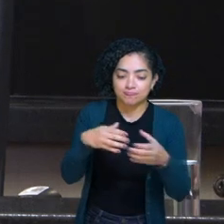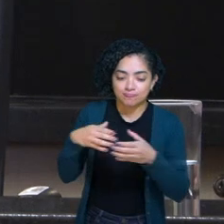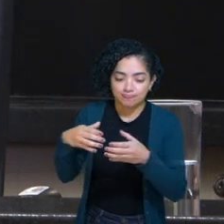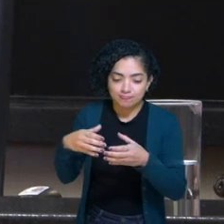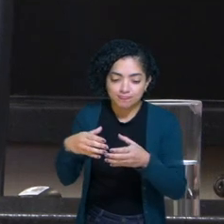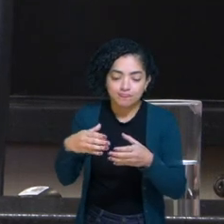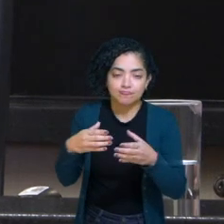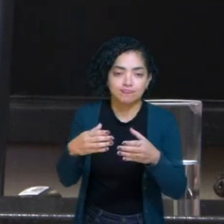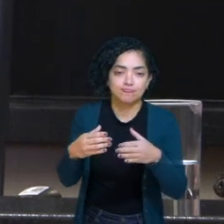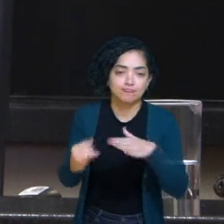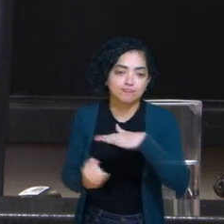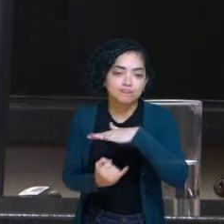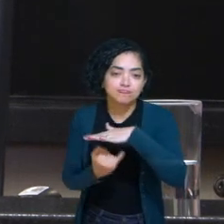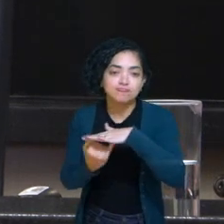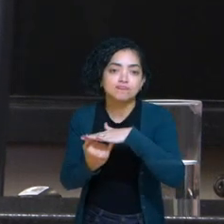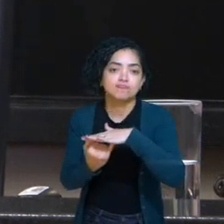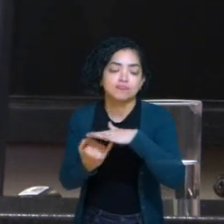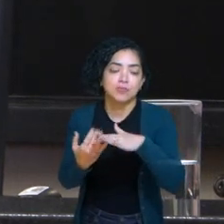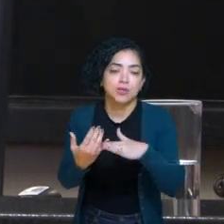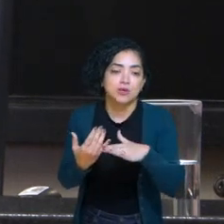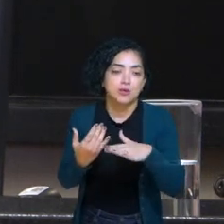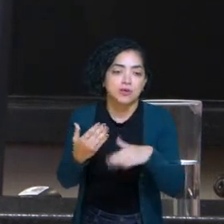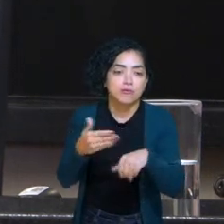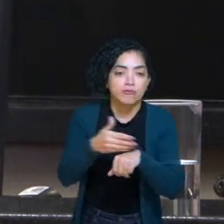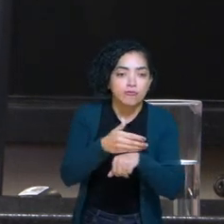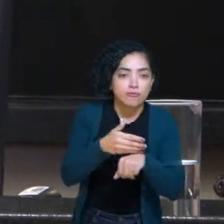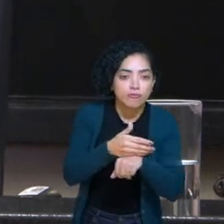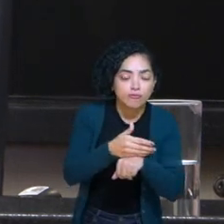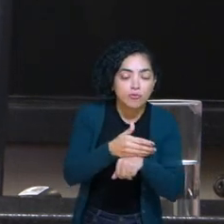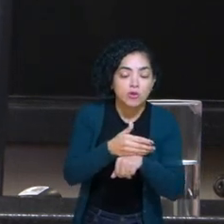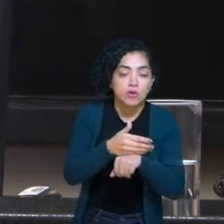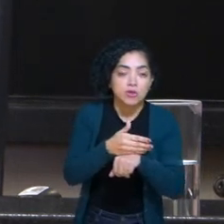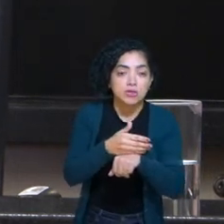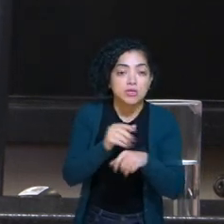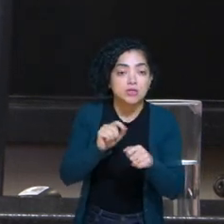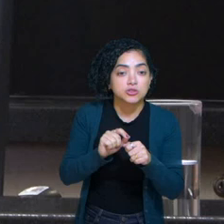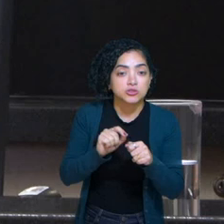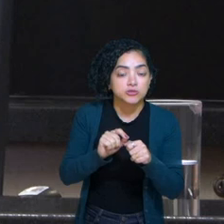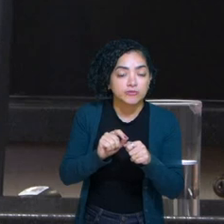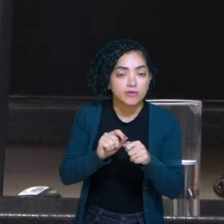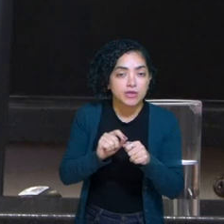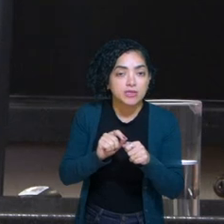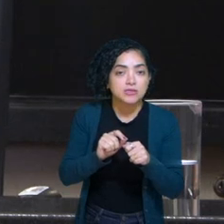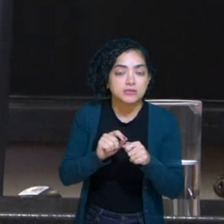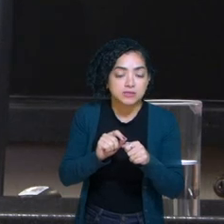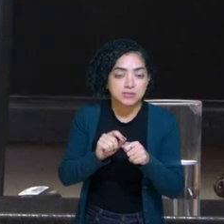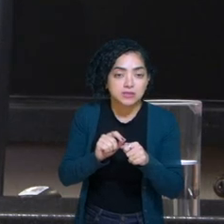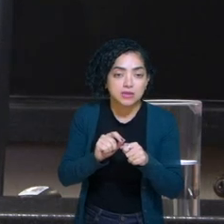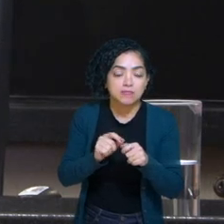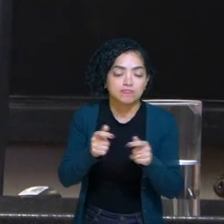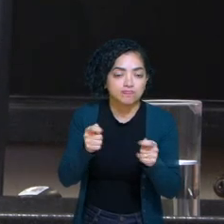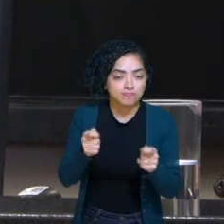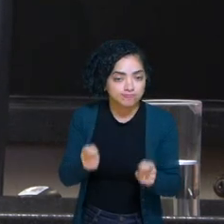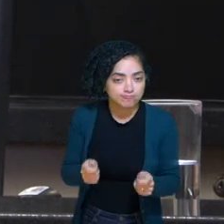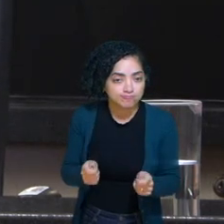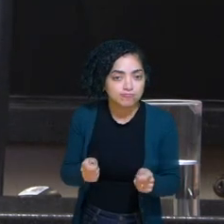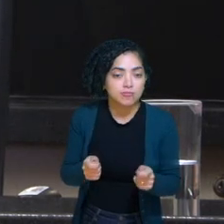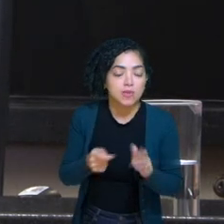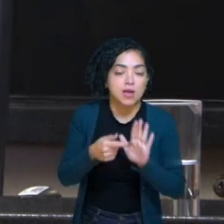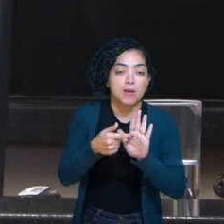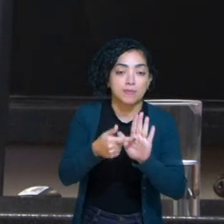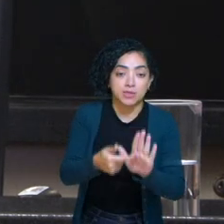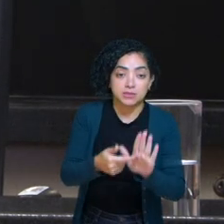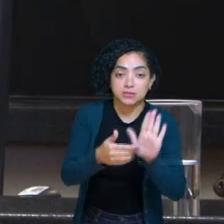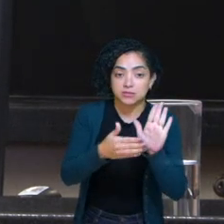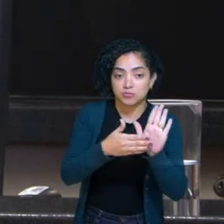né e e fizemos isso né de uma forma bastante consistente apresentando